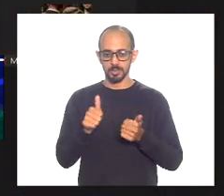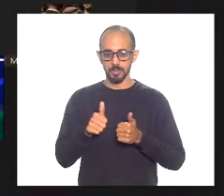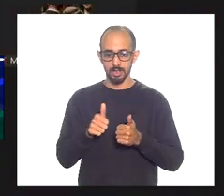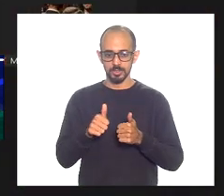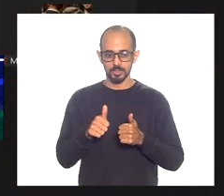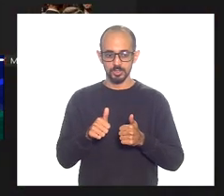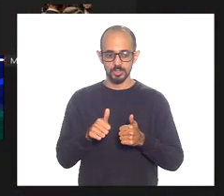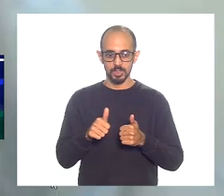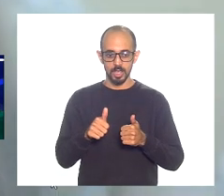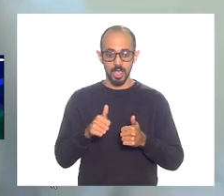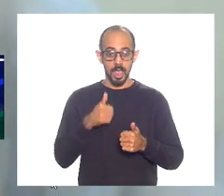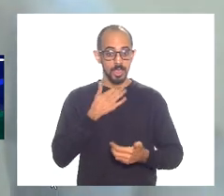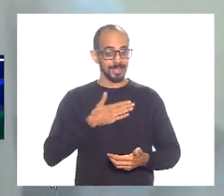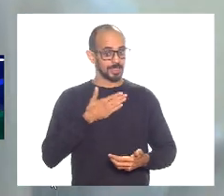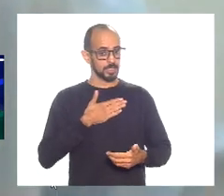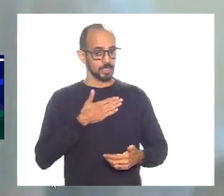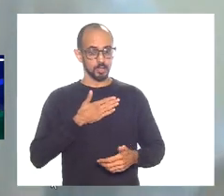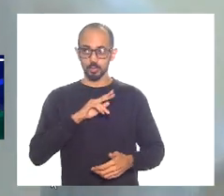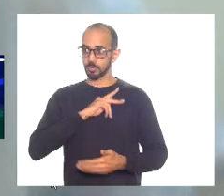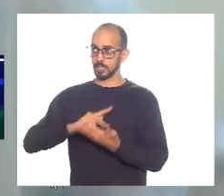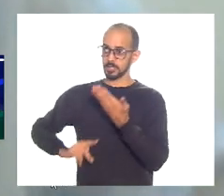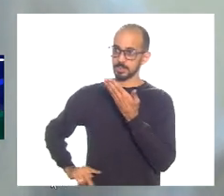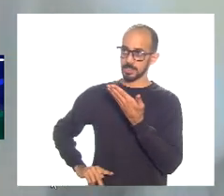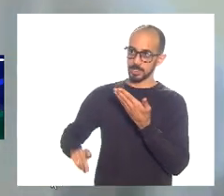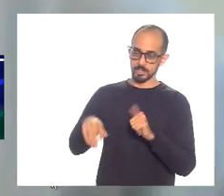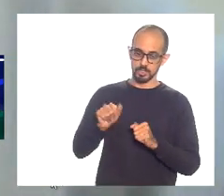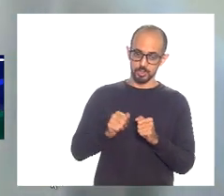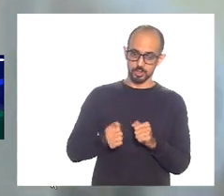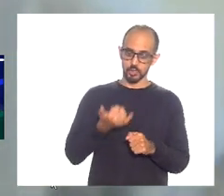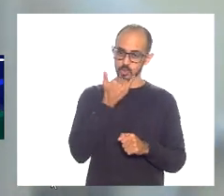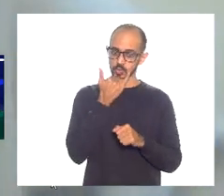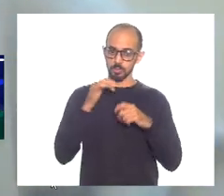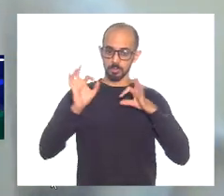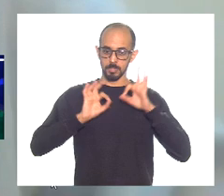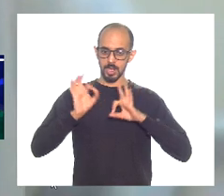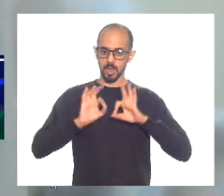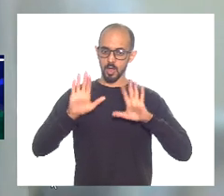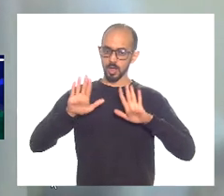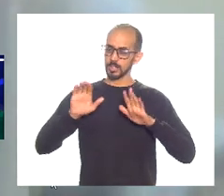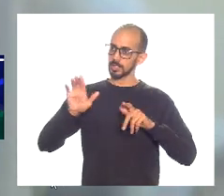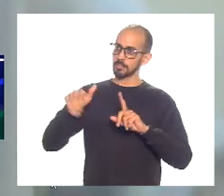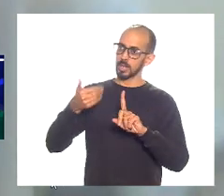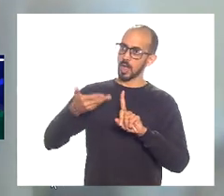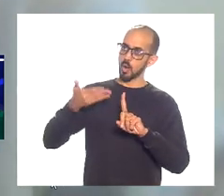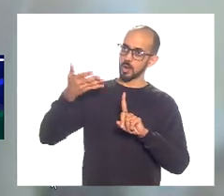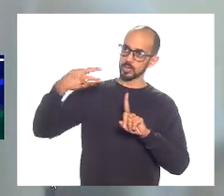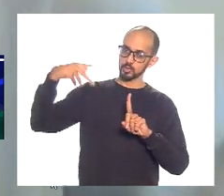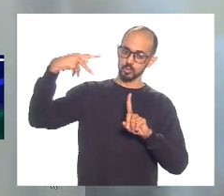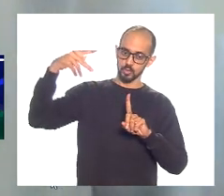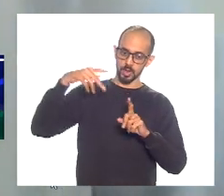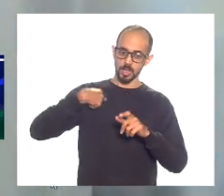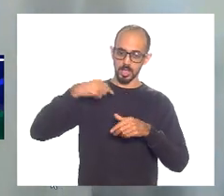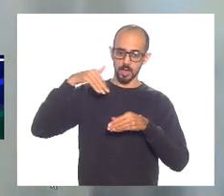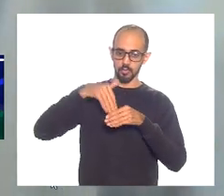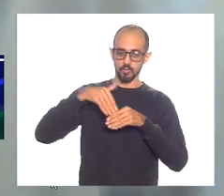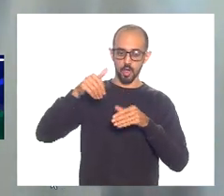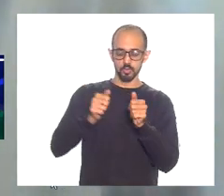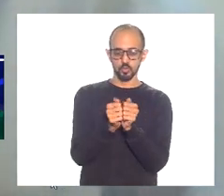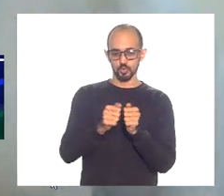Querido presidente, desculpe pela ordem. Vossa Excelência me dá muita honra. Eu voto conjunto com a